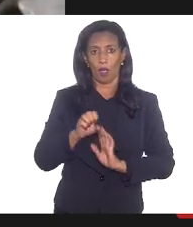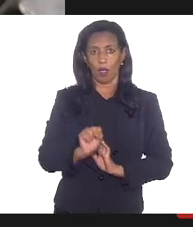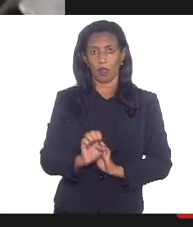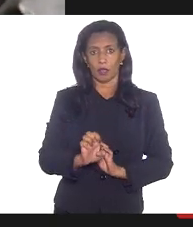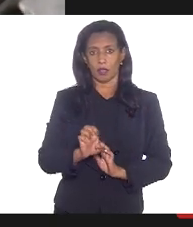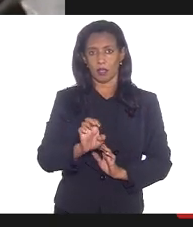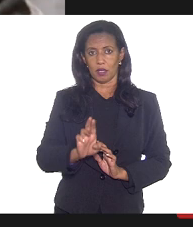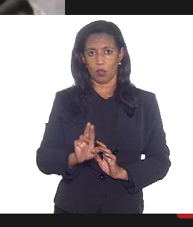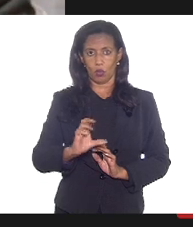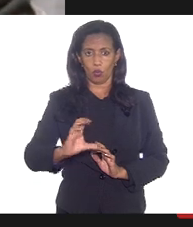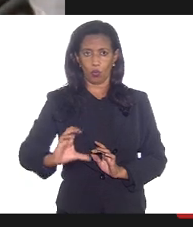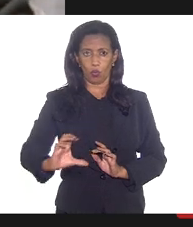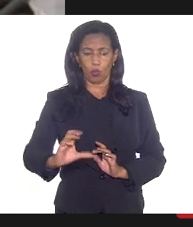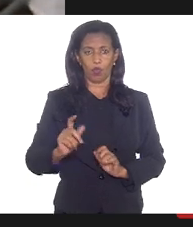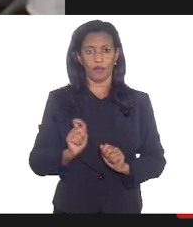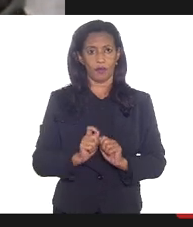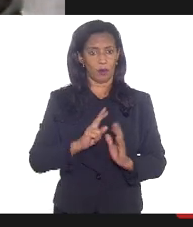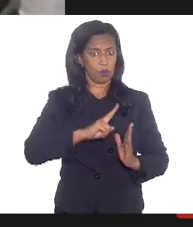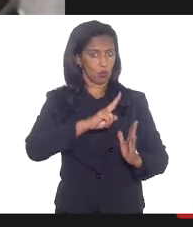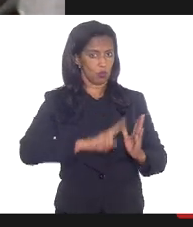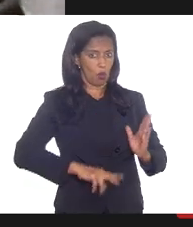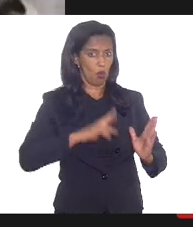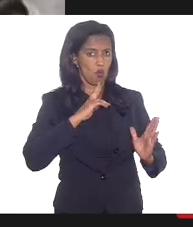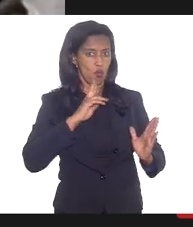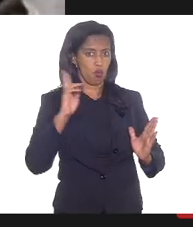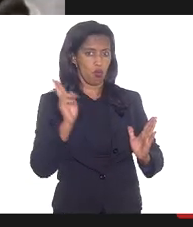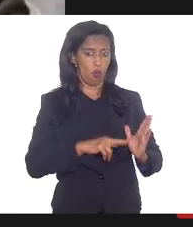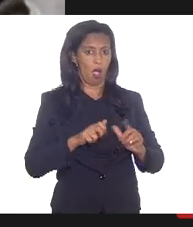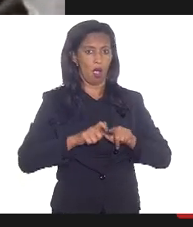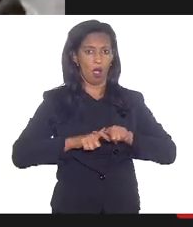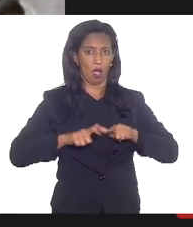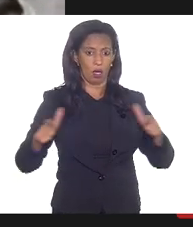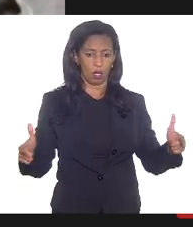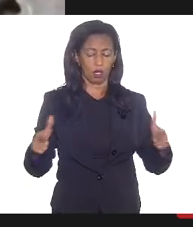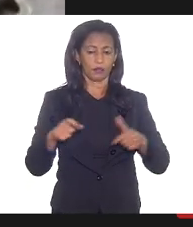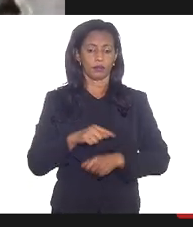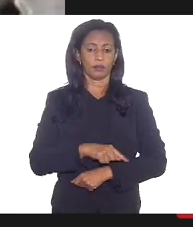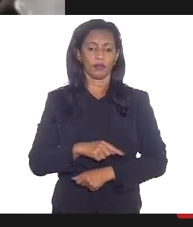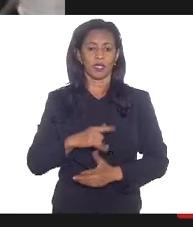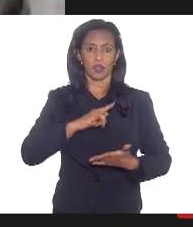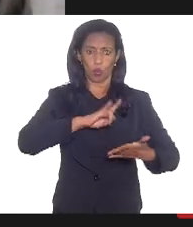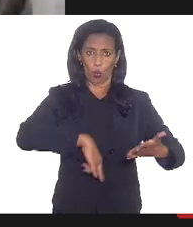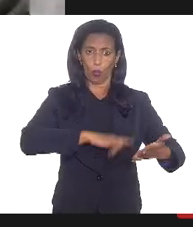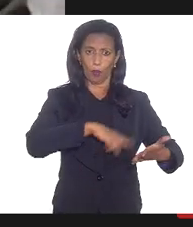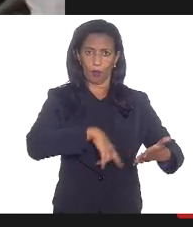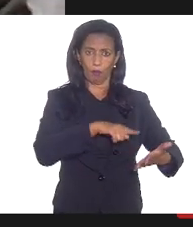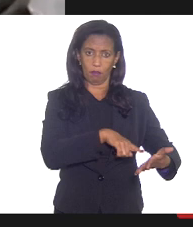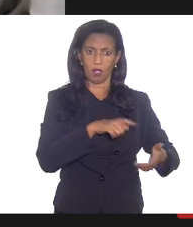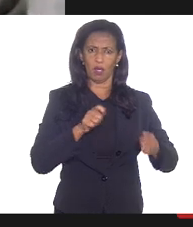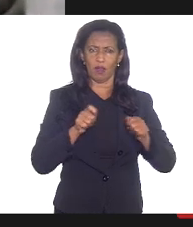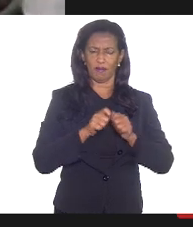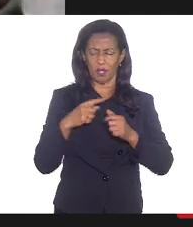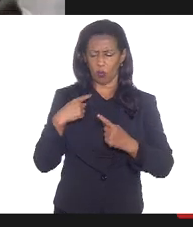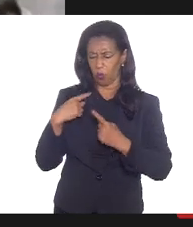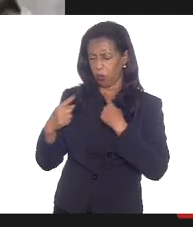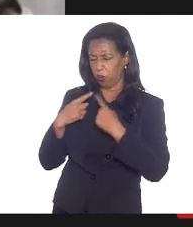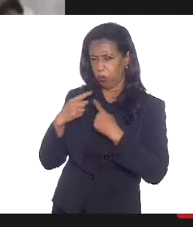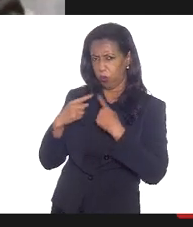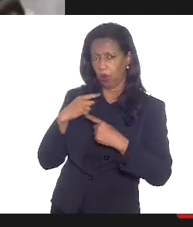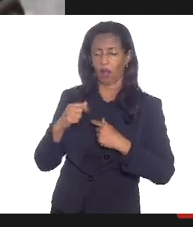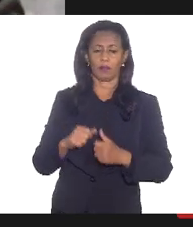Nós fizemos uma leitura de reconhecimento amplo desse documento, fizemos discussões,